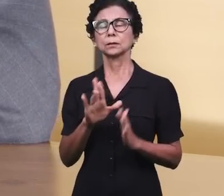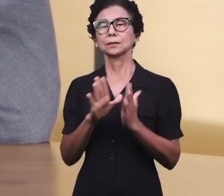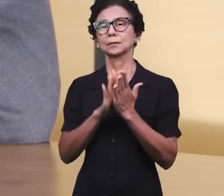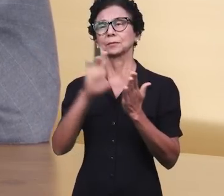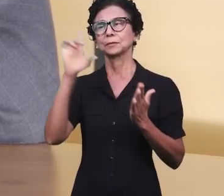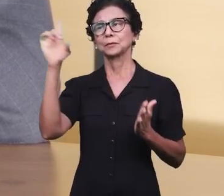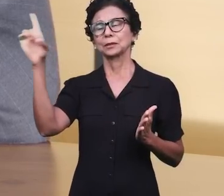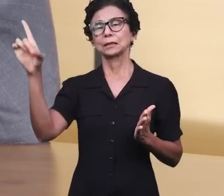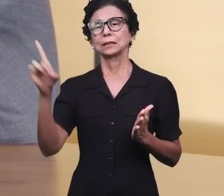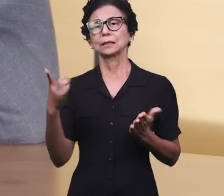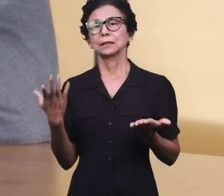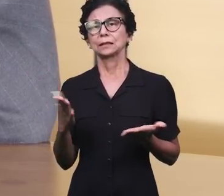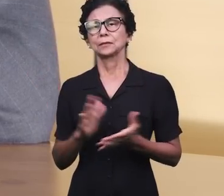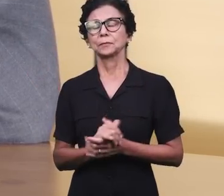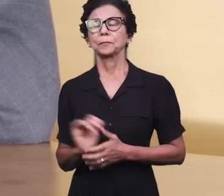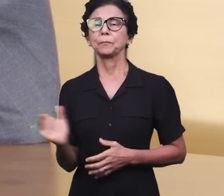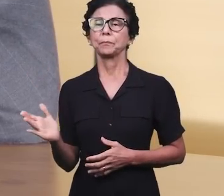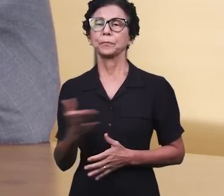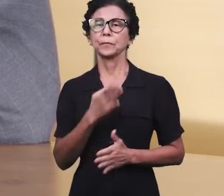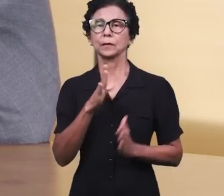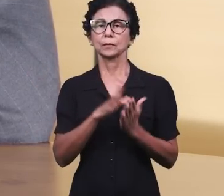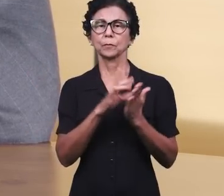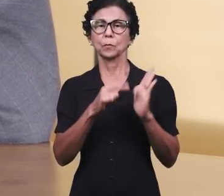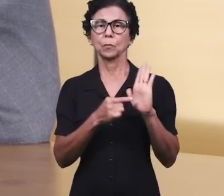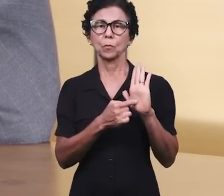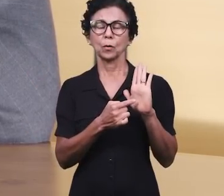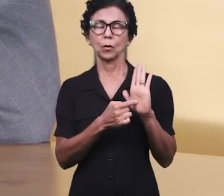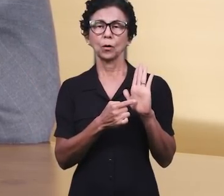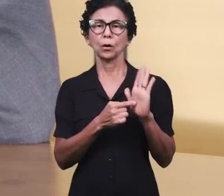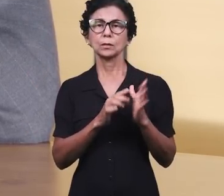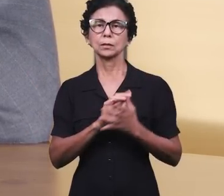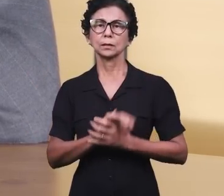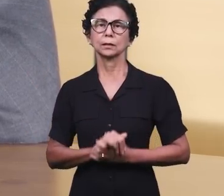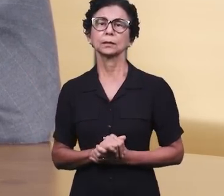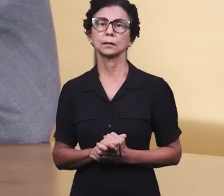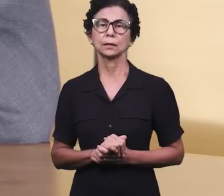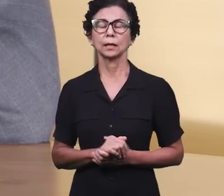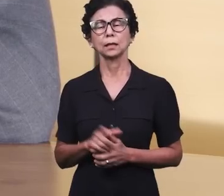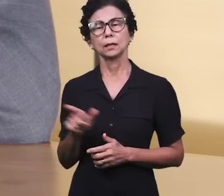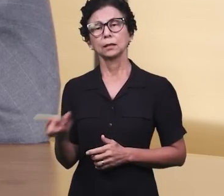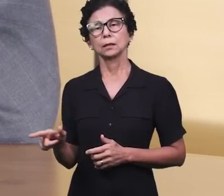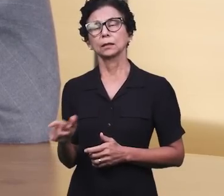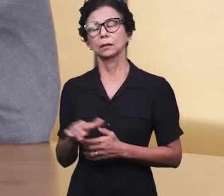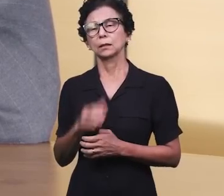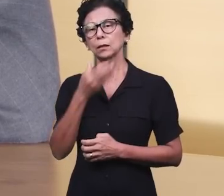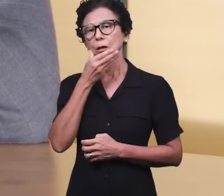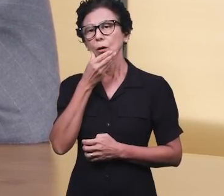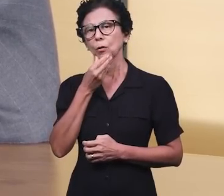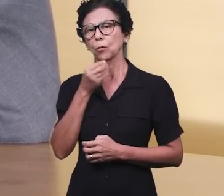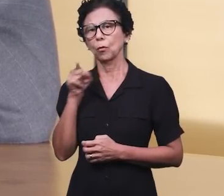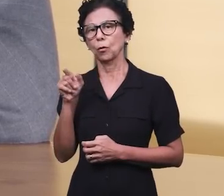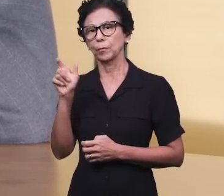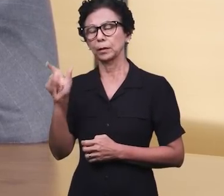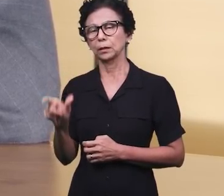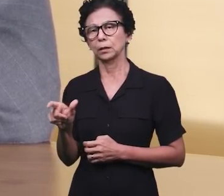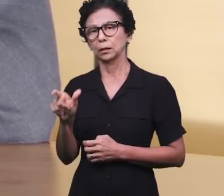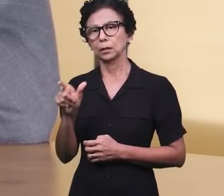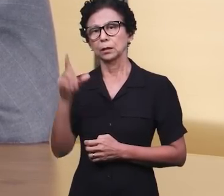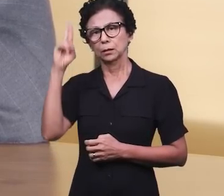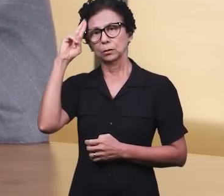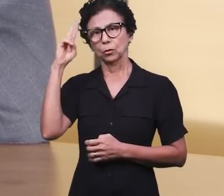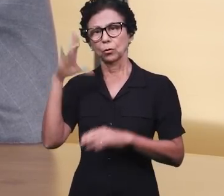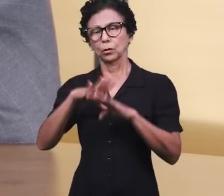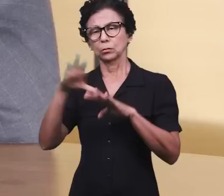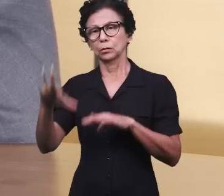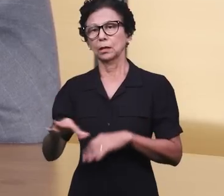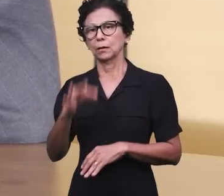é a palavra do Senhor. E Nabote ali naquela ocasião, ele ele se posicionou de forma exemplar,